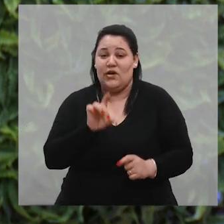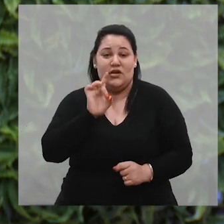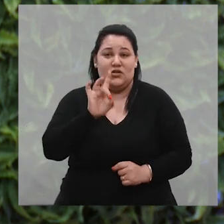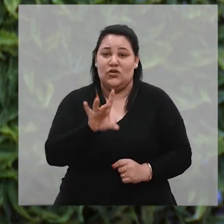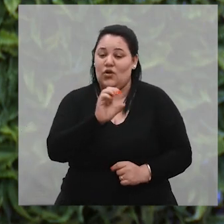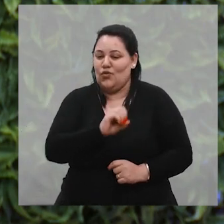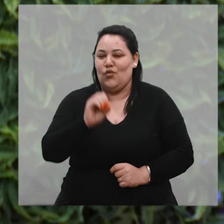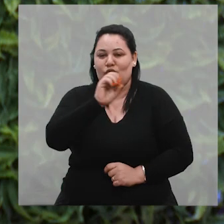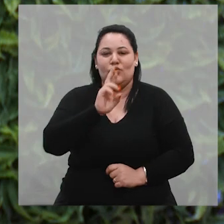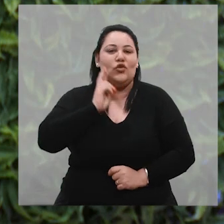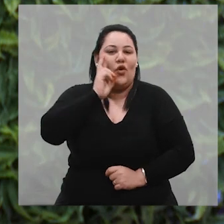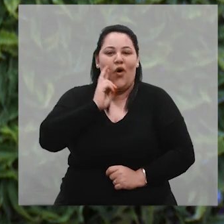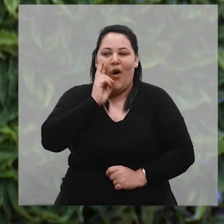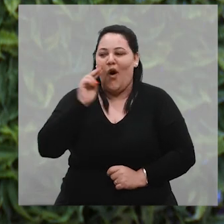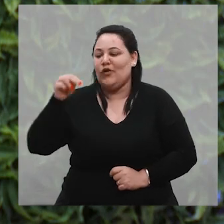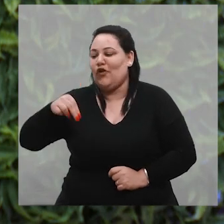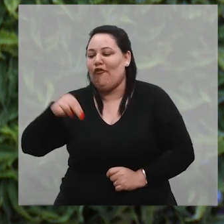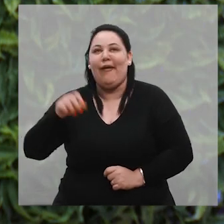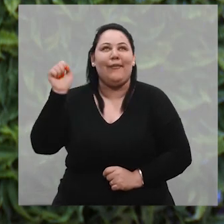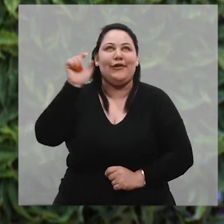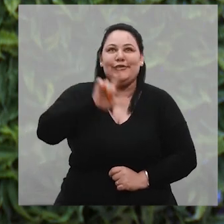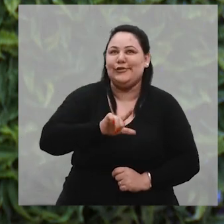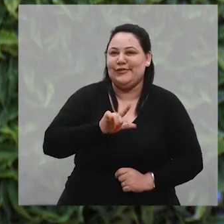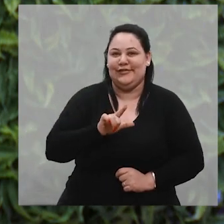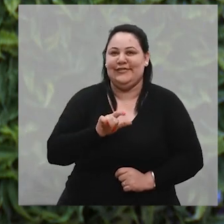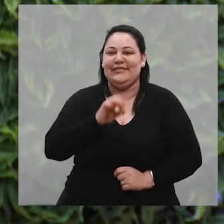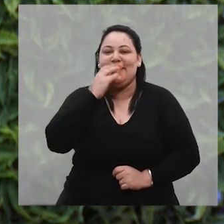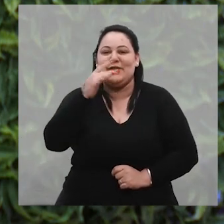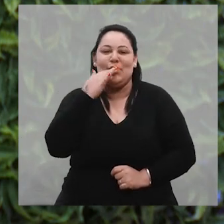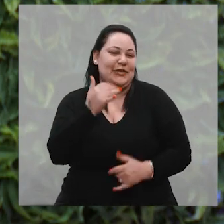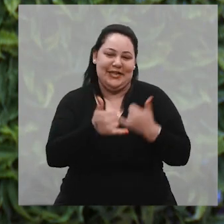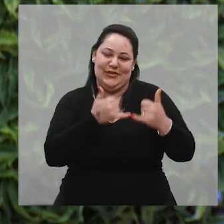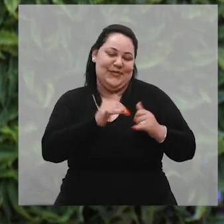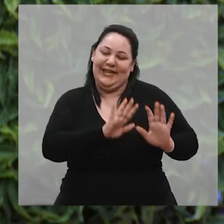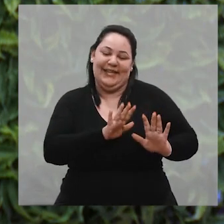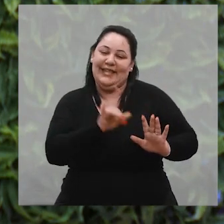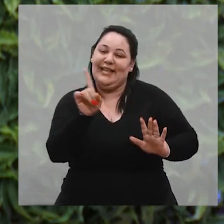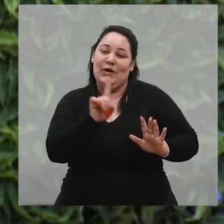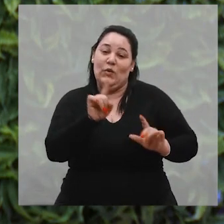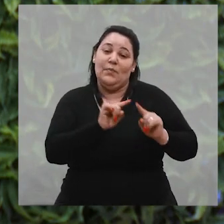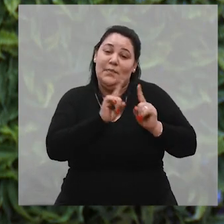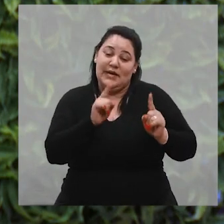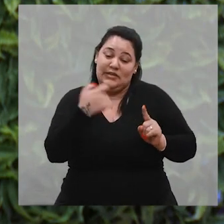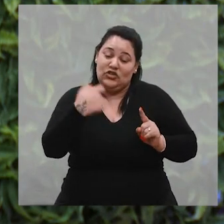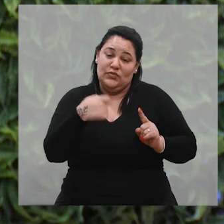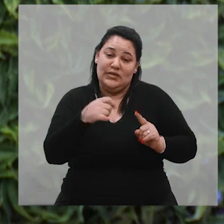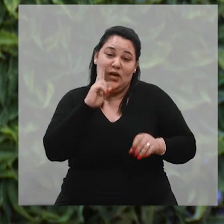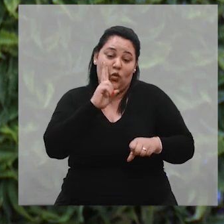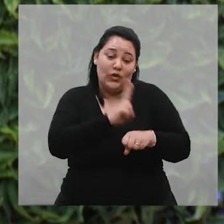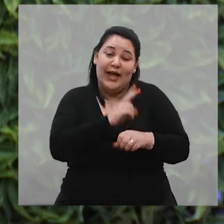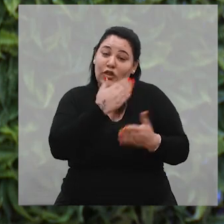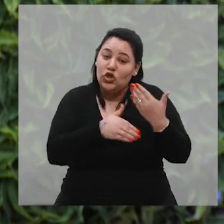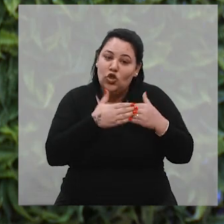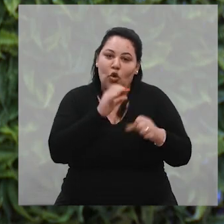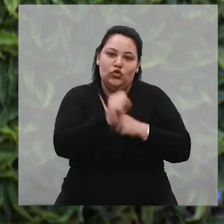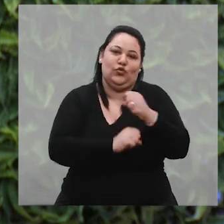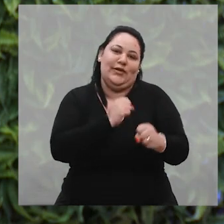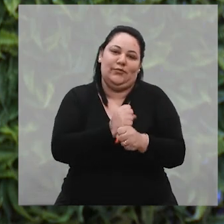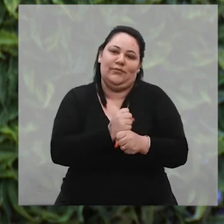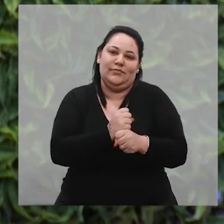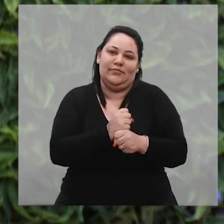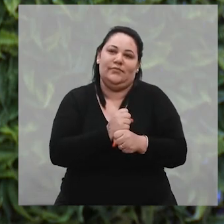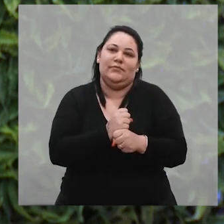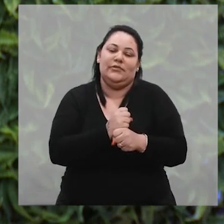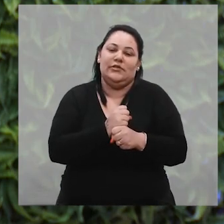não é somente no Outubro Rosa, no Novembro Azul, né? Nas cores que a gente brinca, mas que é algo que a gente tem que trabalhar anualmente, né?